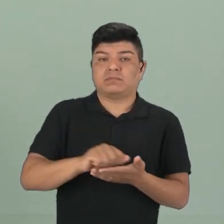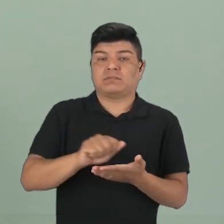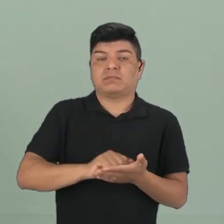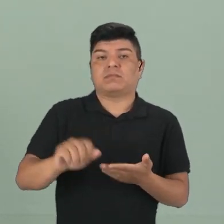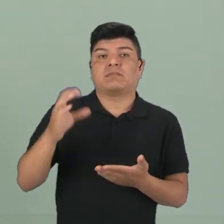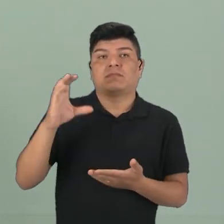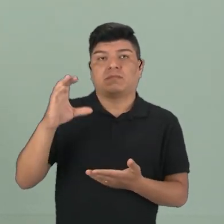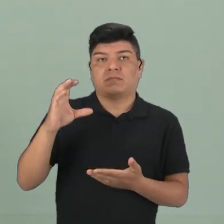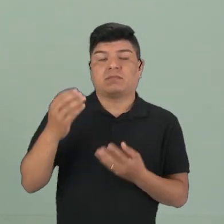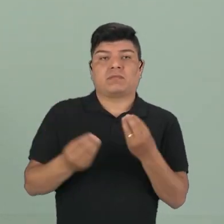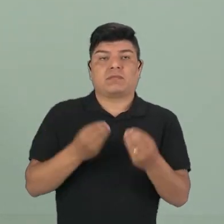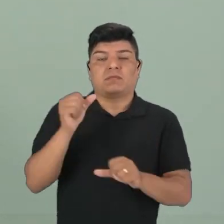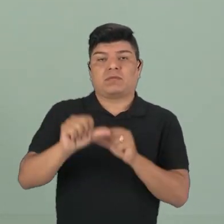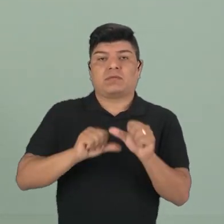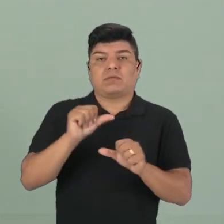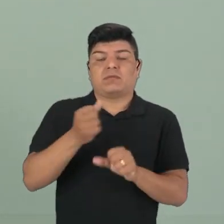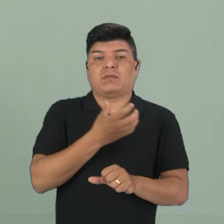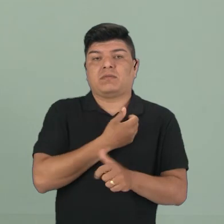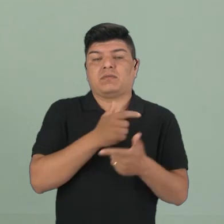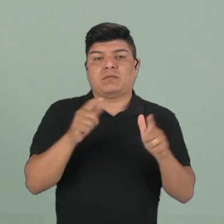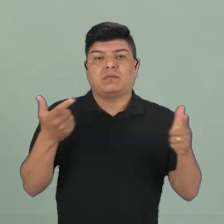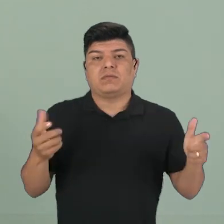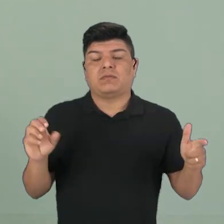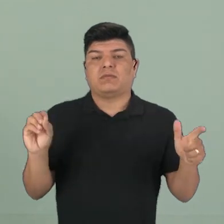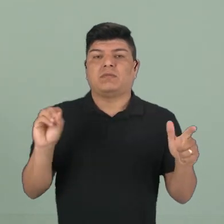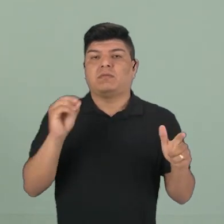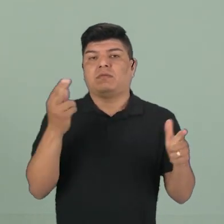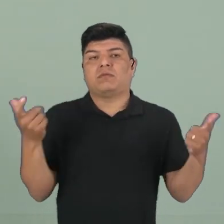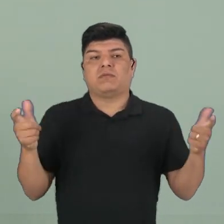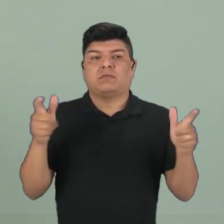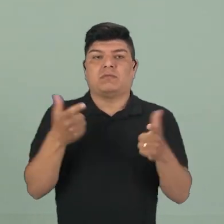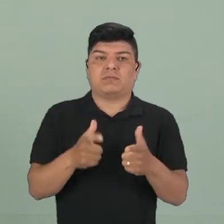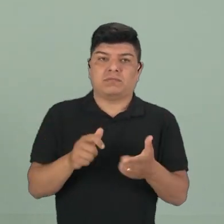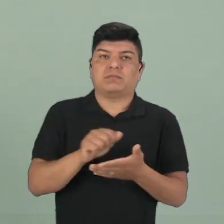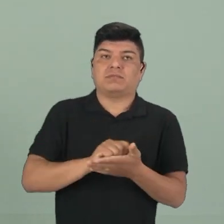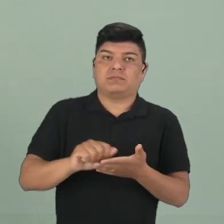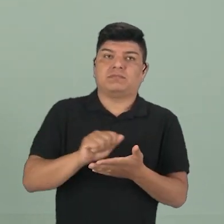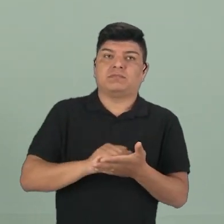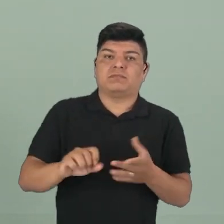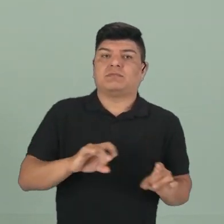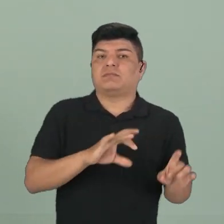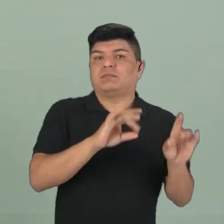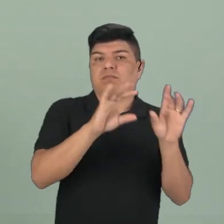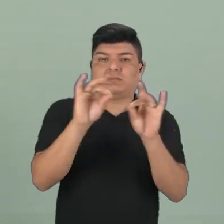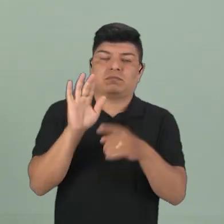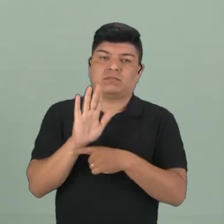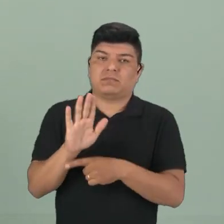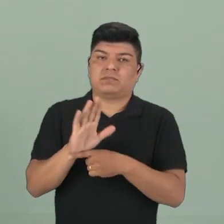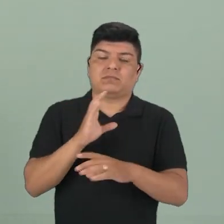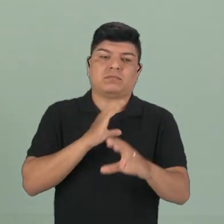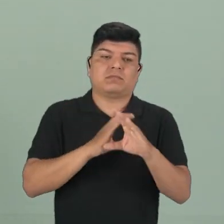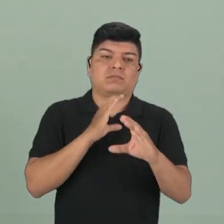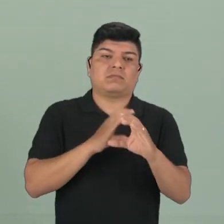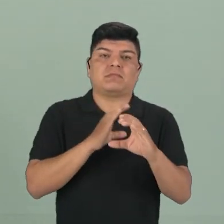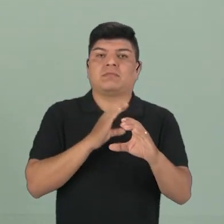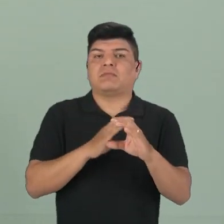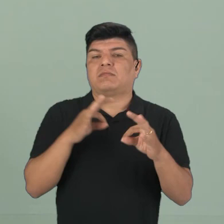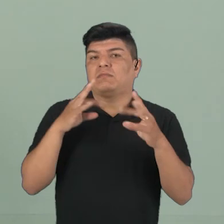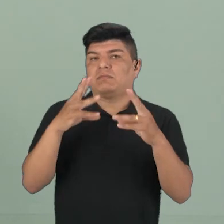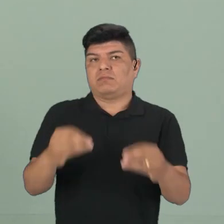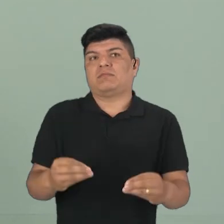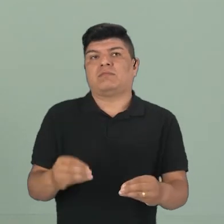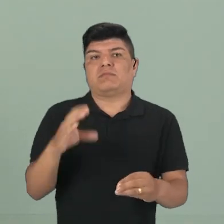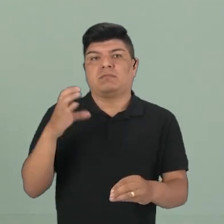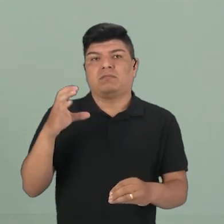notação científica, como converter números grandes ou números pequenos para uma escrita específica que ajuda na comunicação aí de